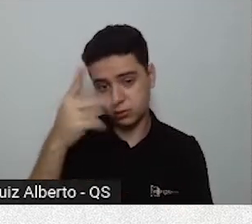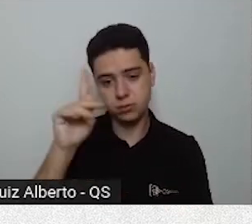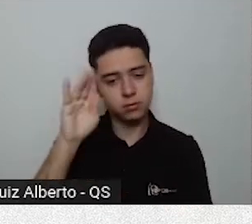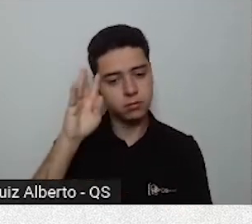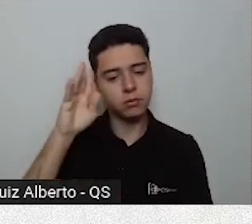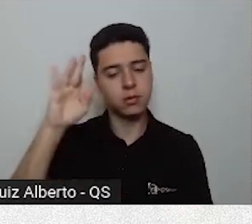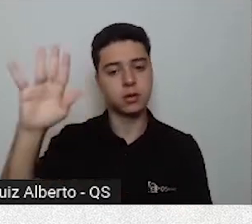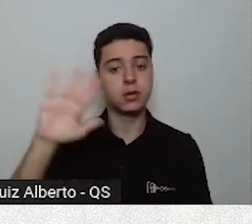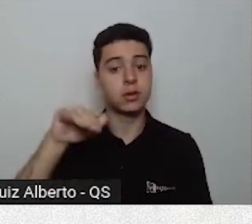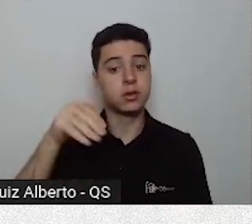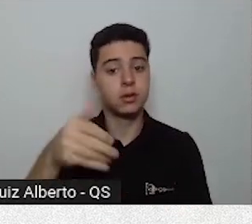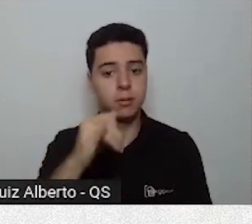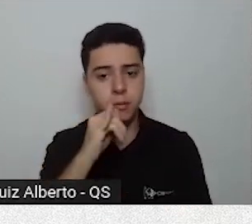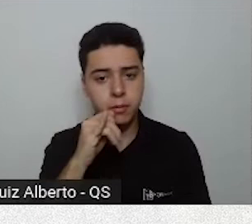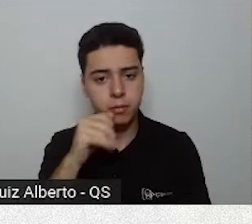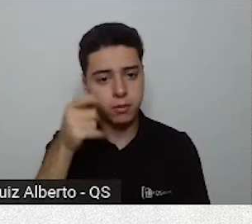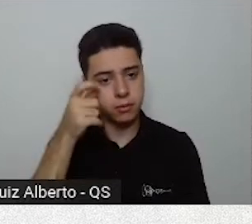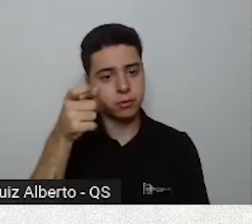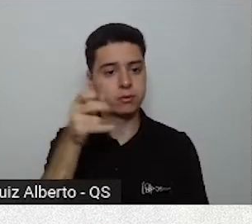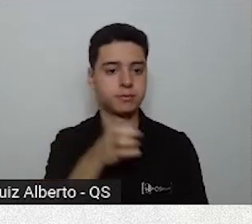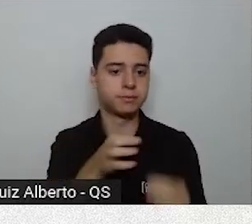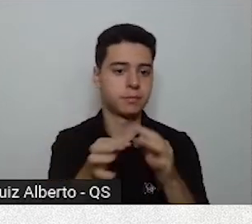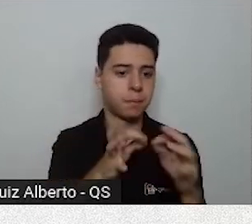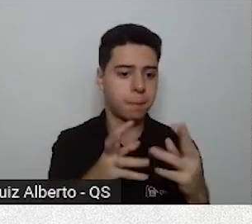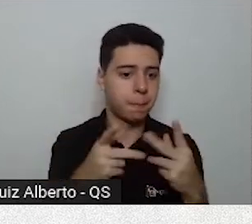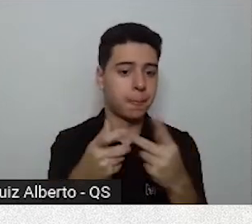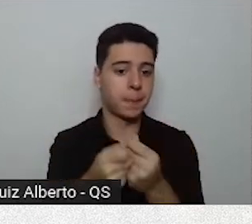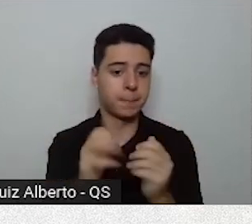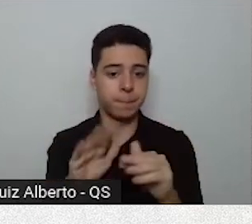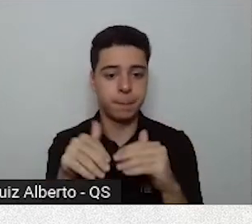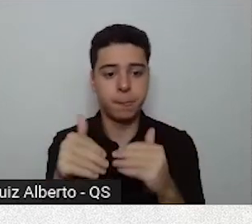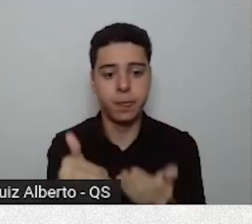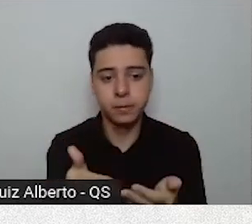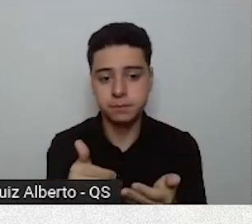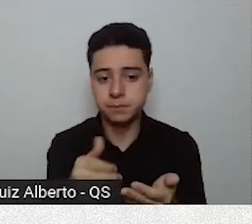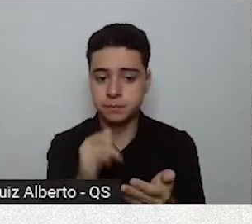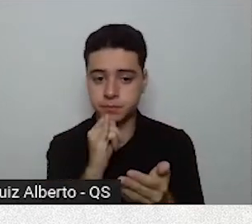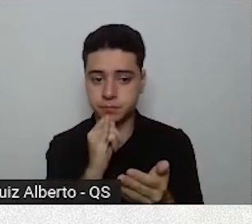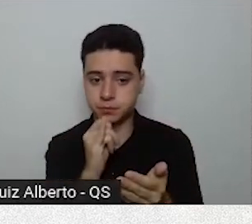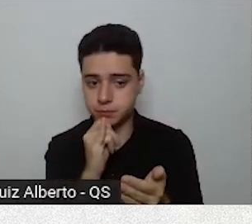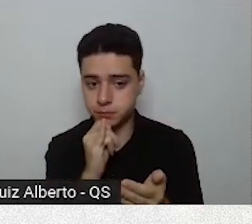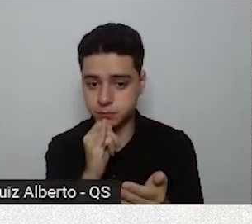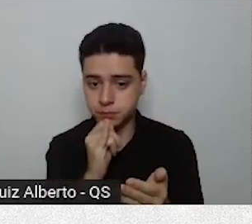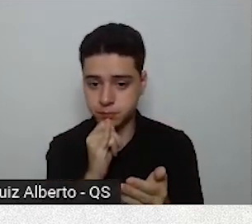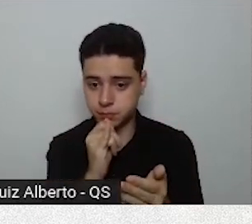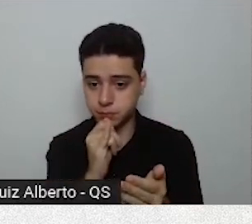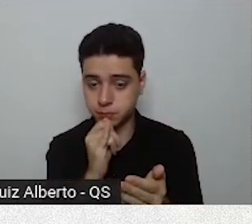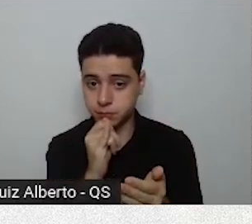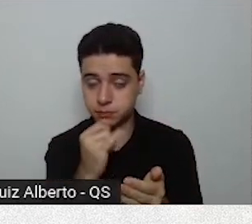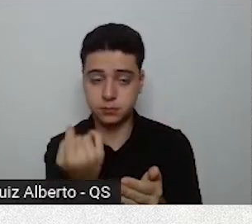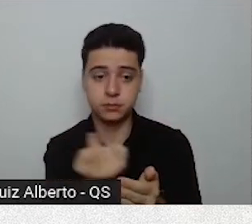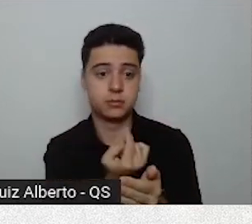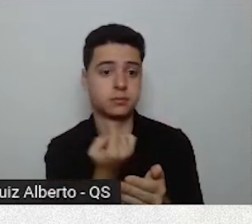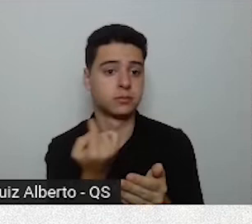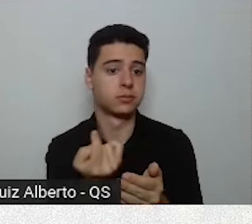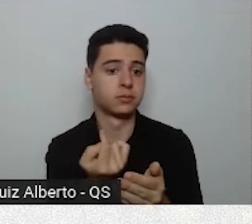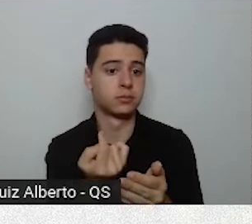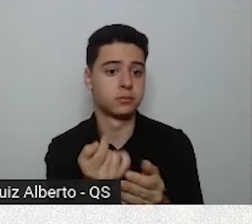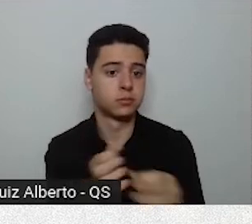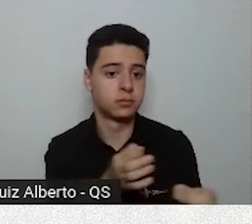de criatividade que eu vou propor. E você vai precisar de papel de aquarela com gramatura de no mínimo 180